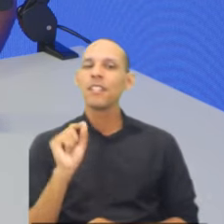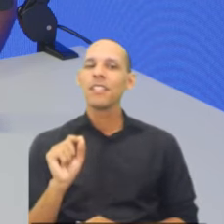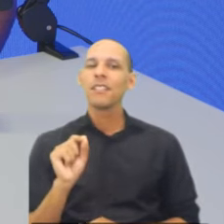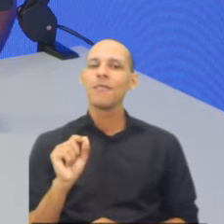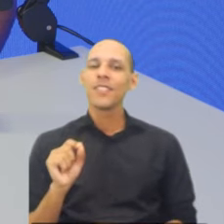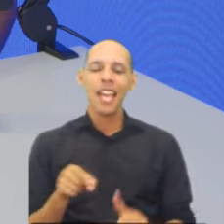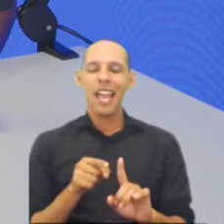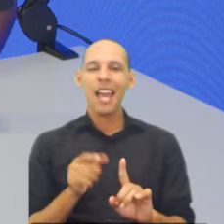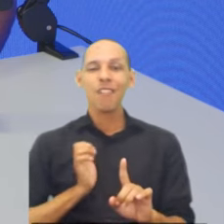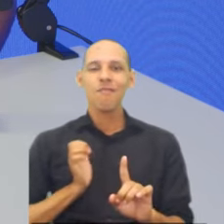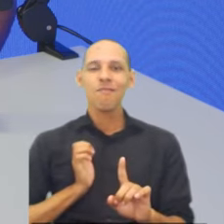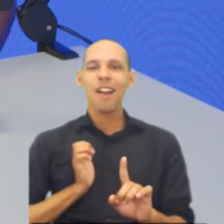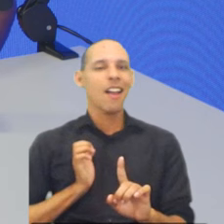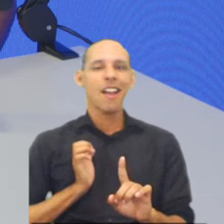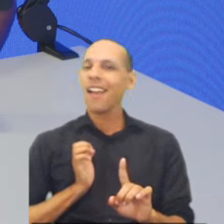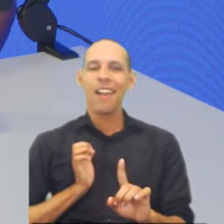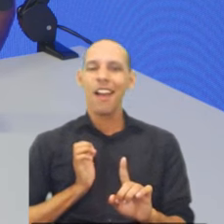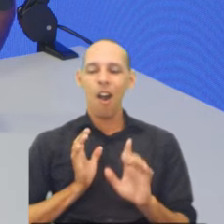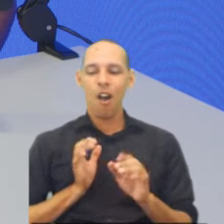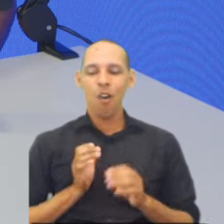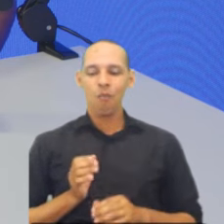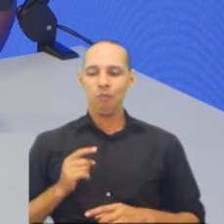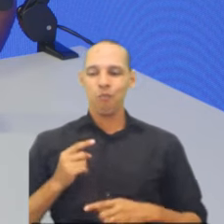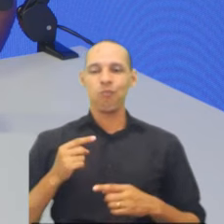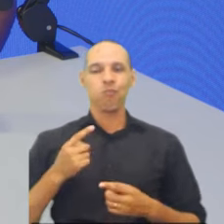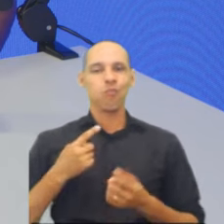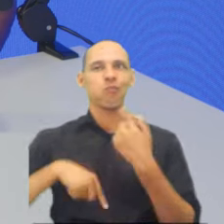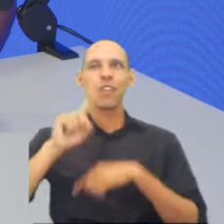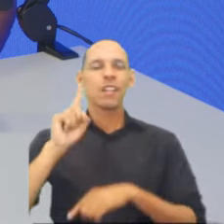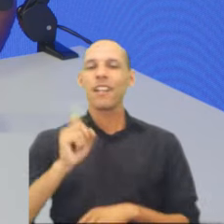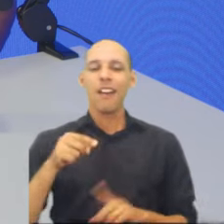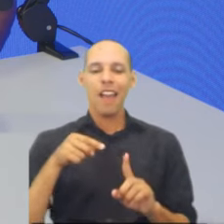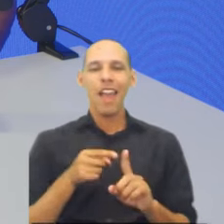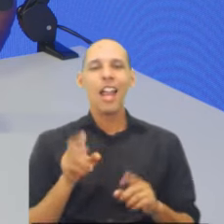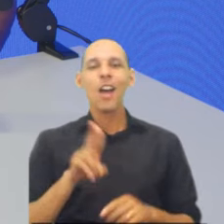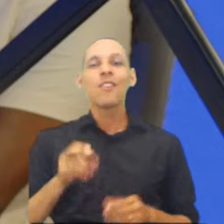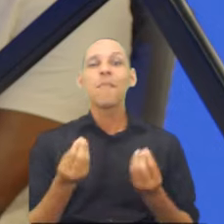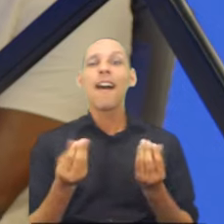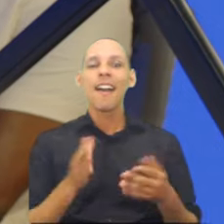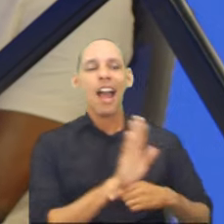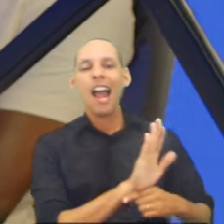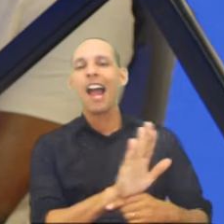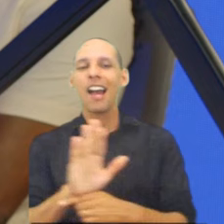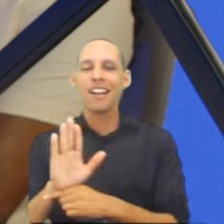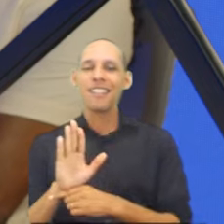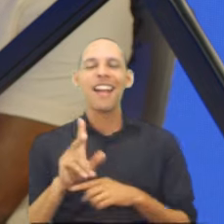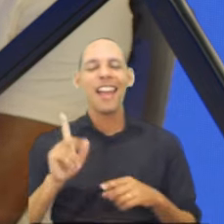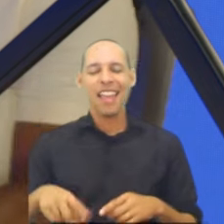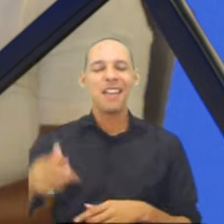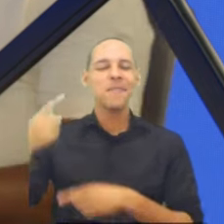de não acumular riqueza e usar a sua riqueza para o coletivo vem daí é muito do ancestral é muito